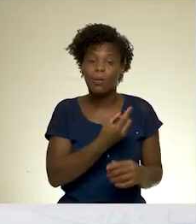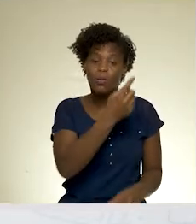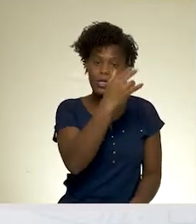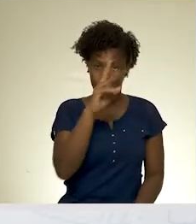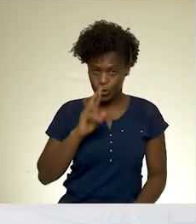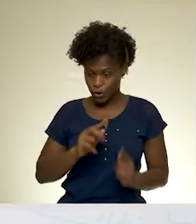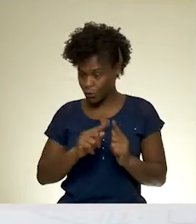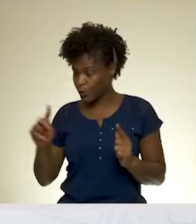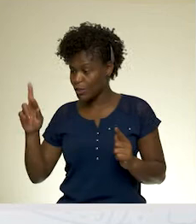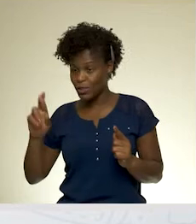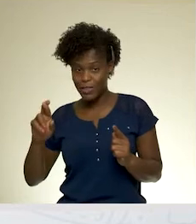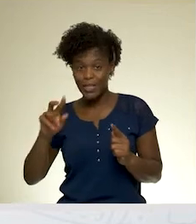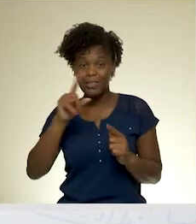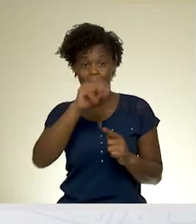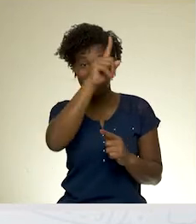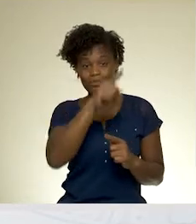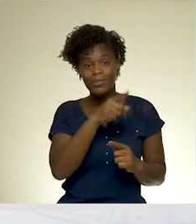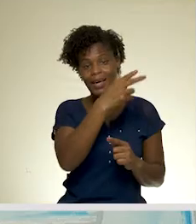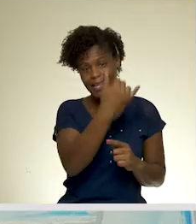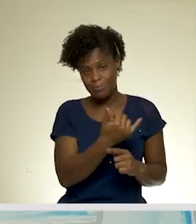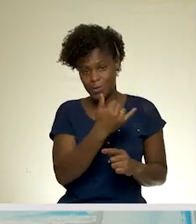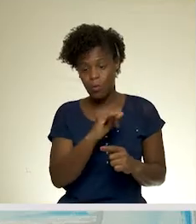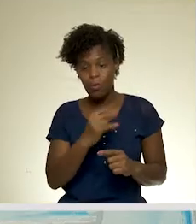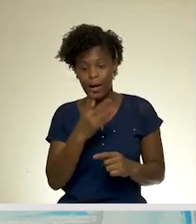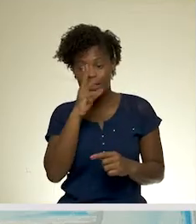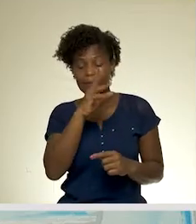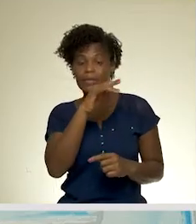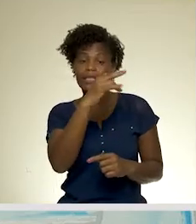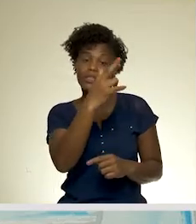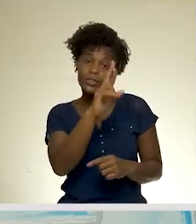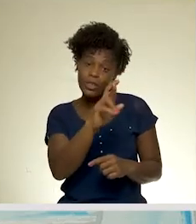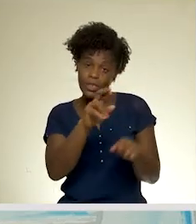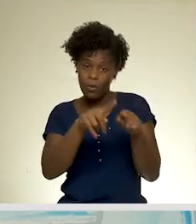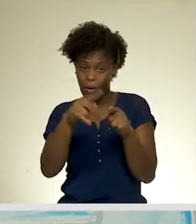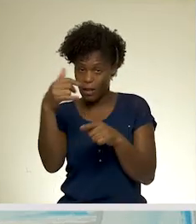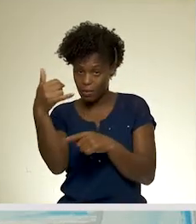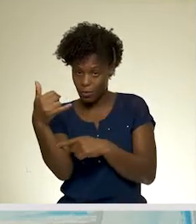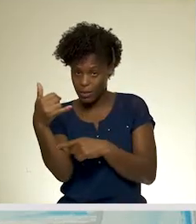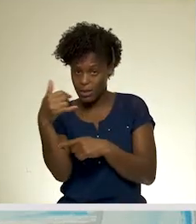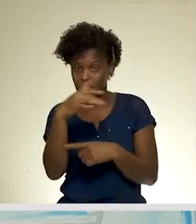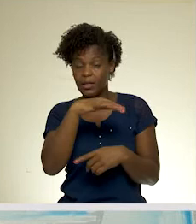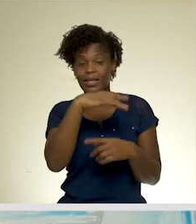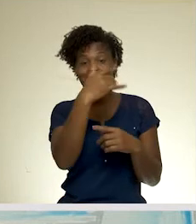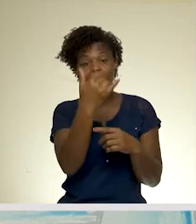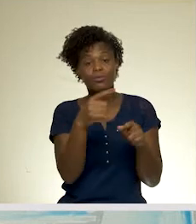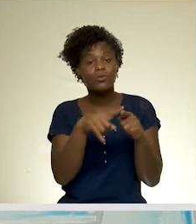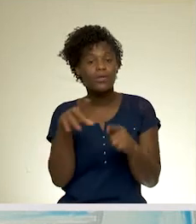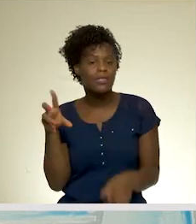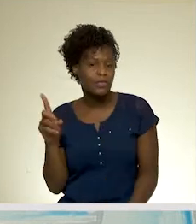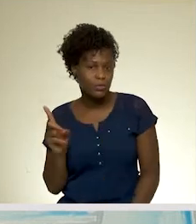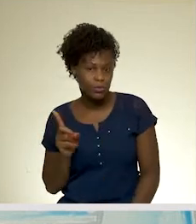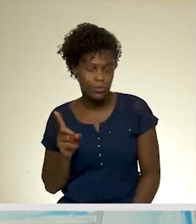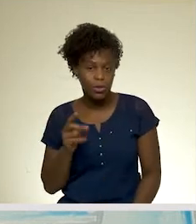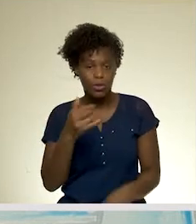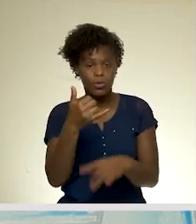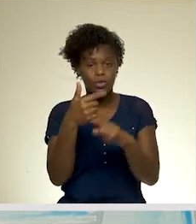x e y. Ora, quando x for 2, y é 6.